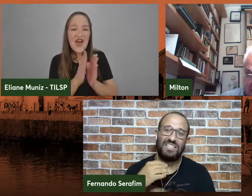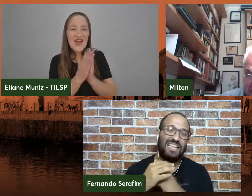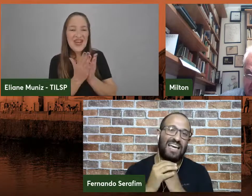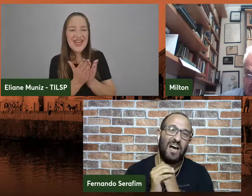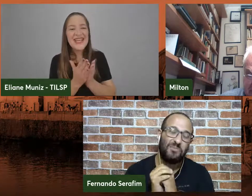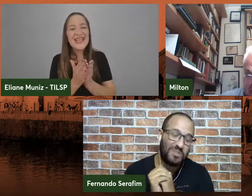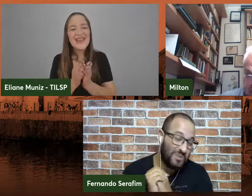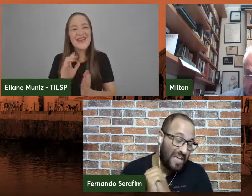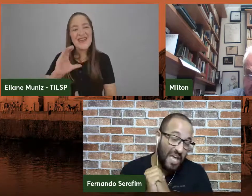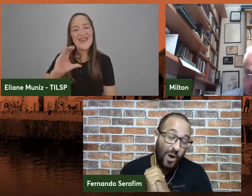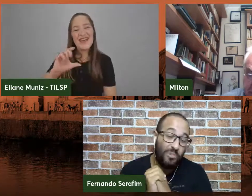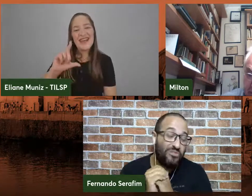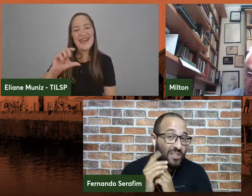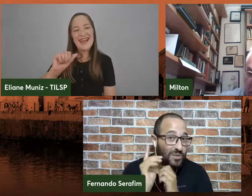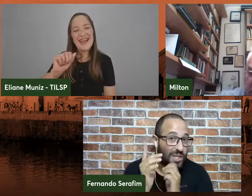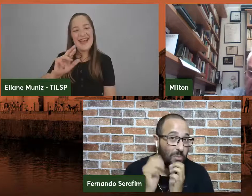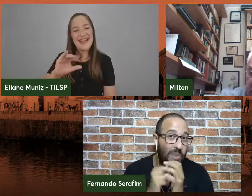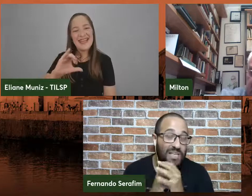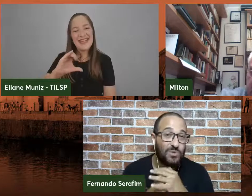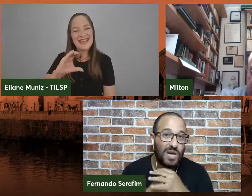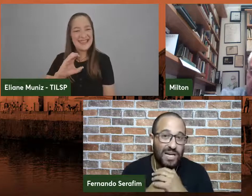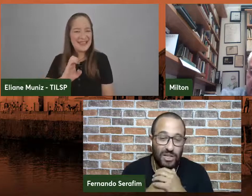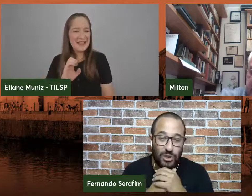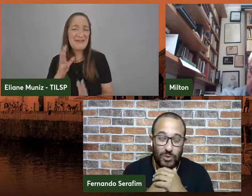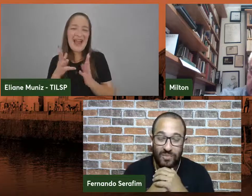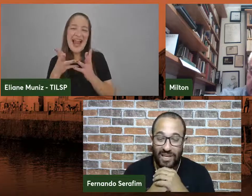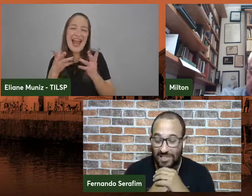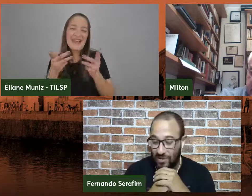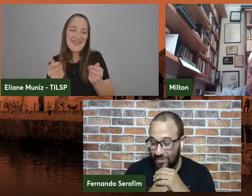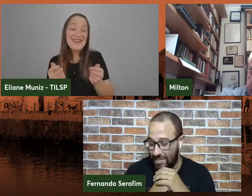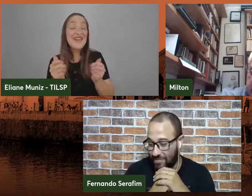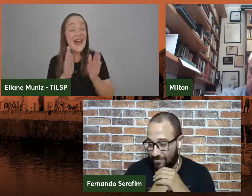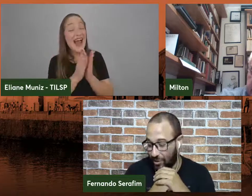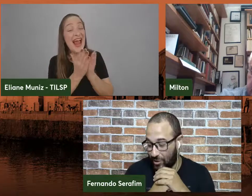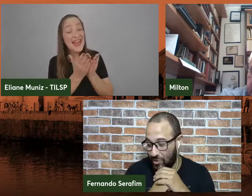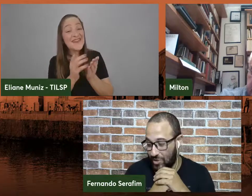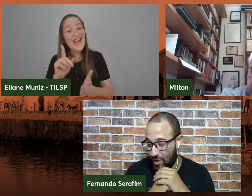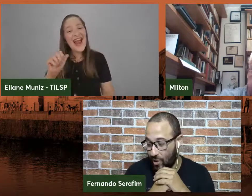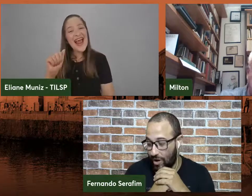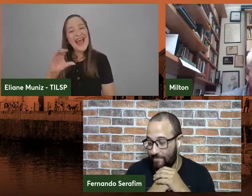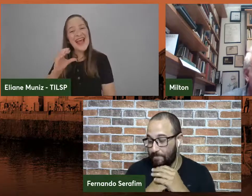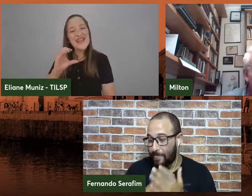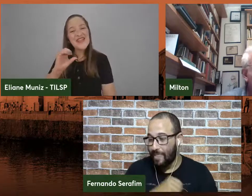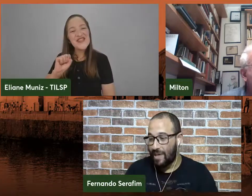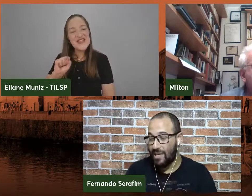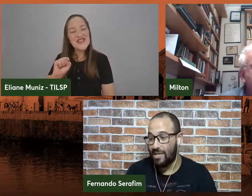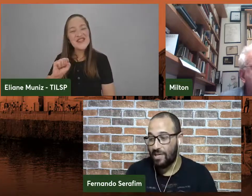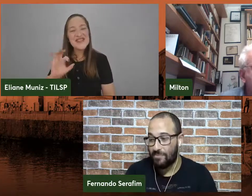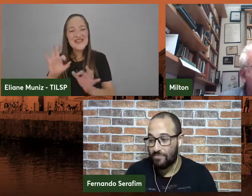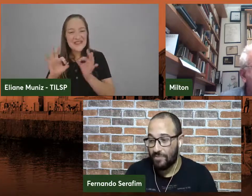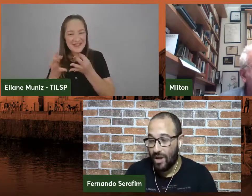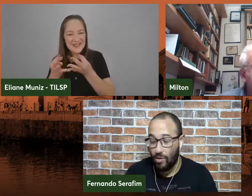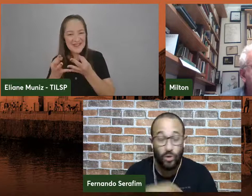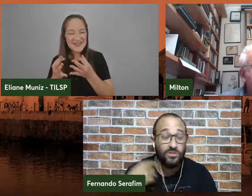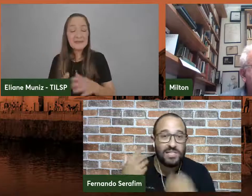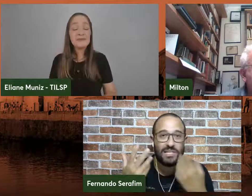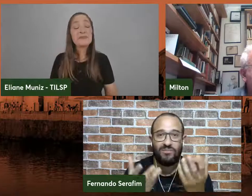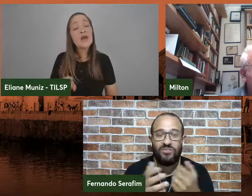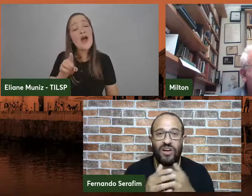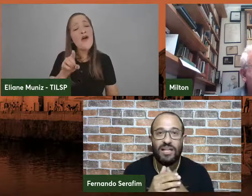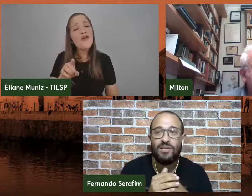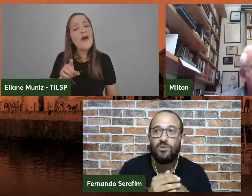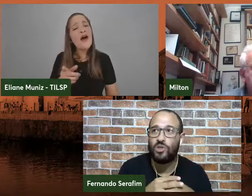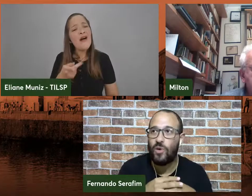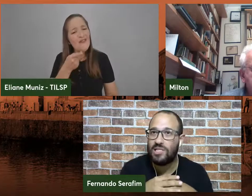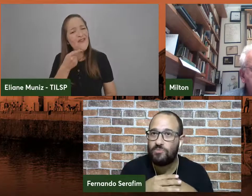Nossa, que legal, Milton. Eu aproveito, então, mais um gancho, né? Você falou tudo isso agora, e... Quando você